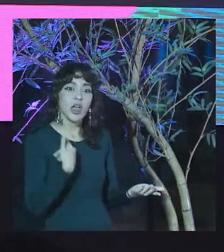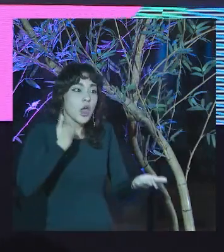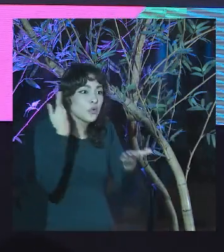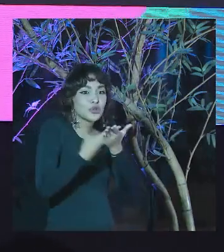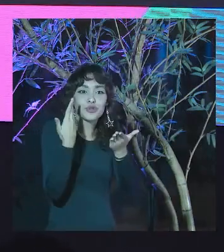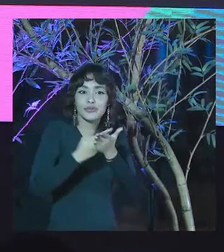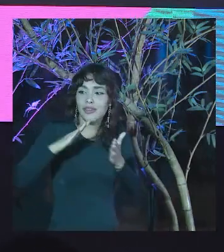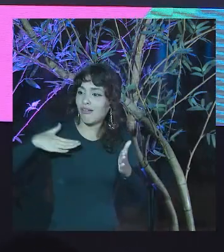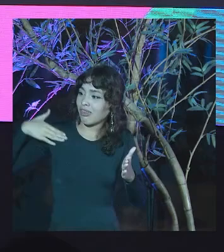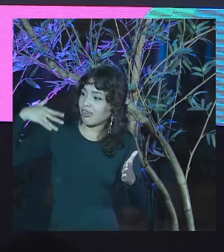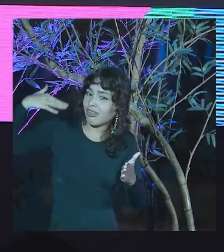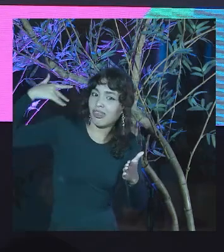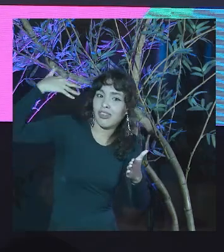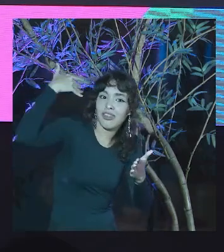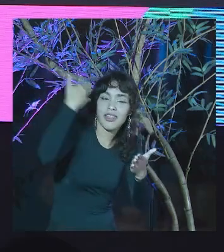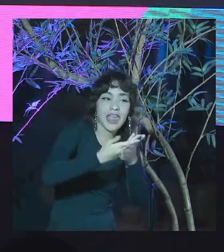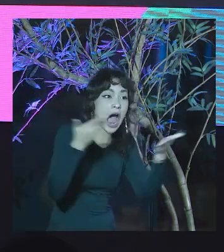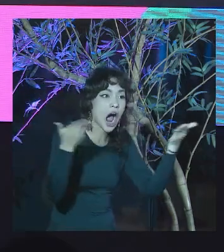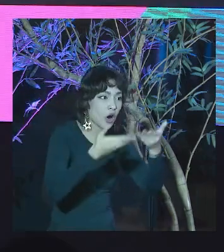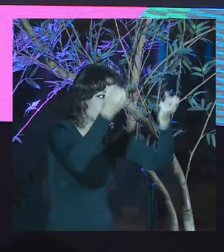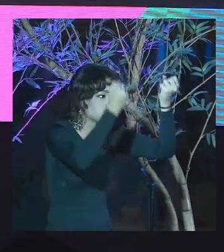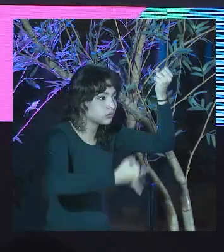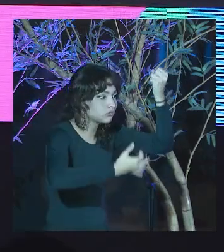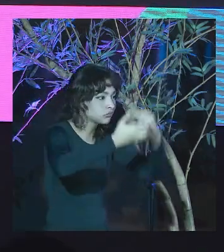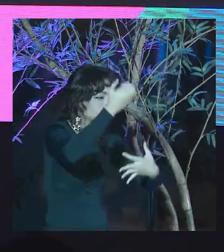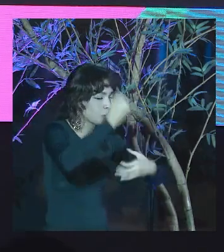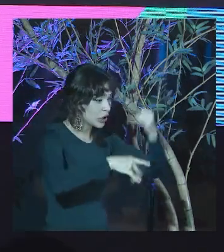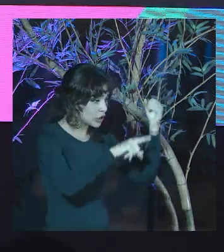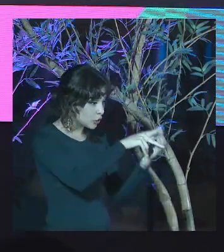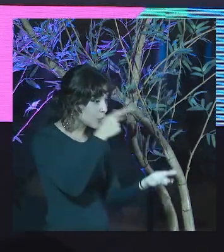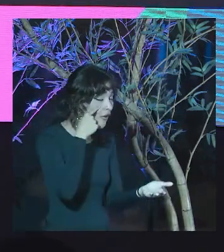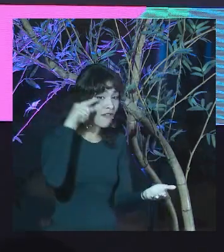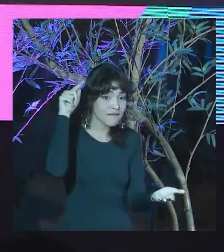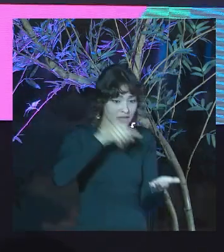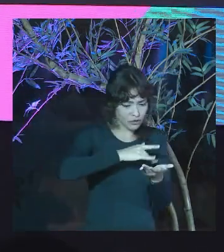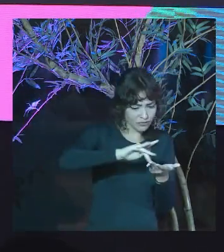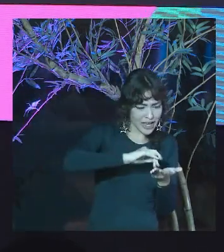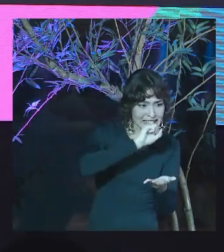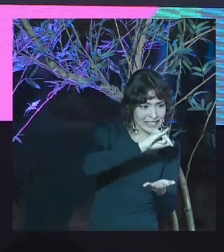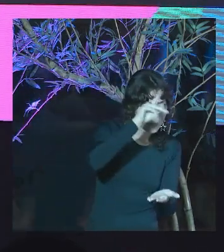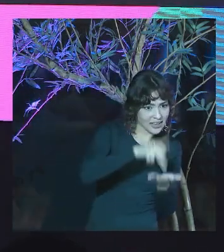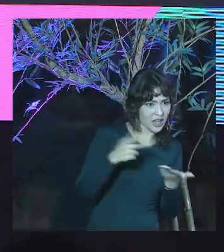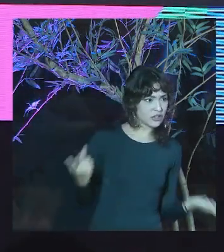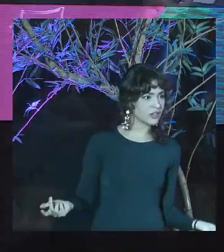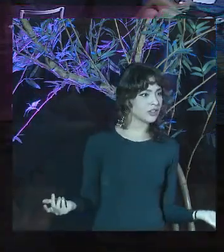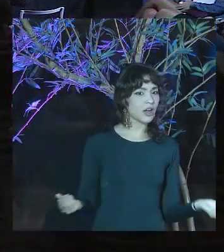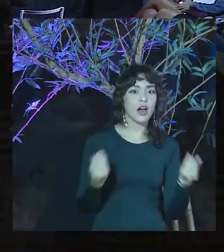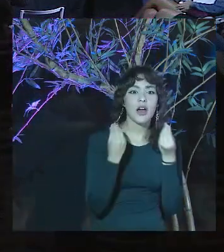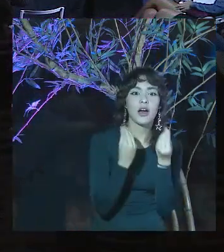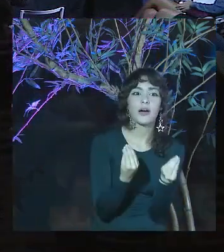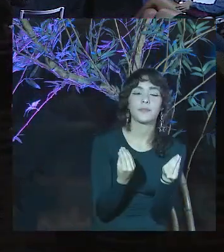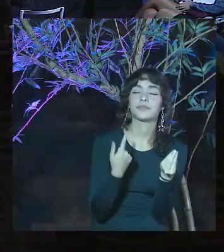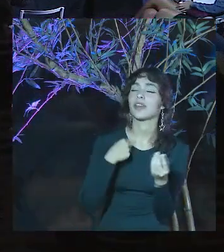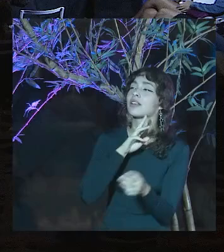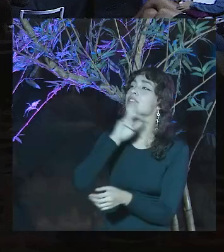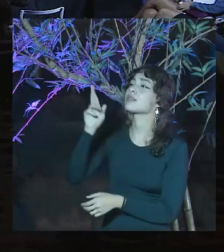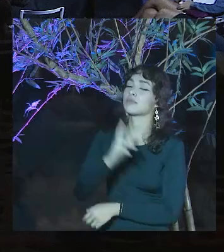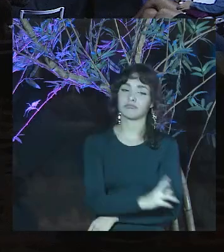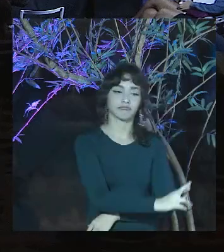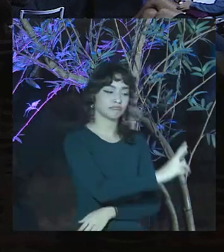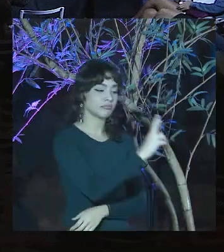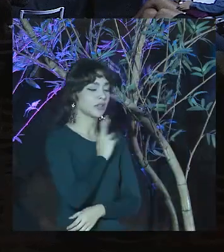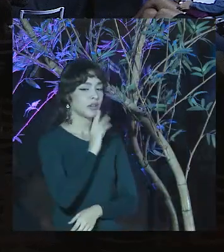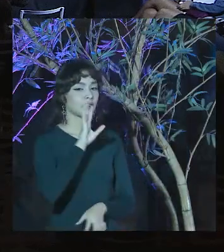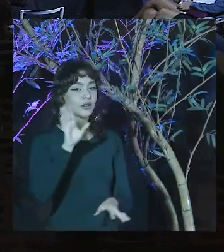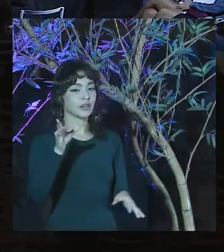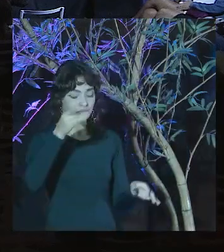vida toda e eu tenho a oportunidade para contar para ti isso, e tu está checando se a informação é válida? E ela me deu uma resposta que ficou gravada na minha